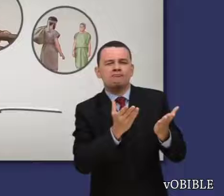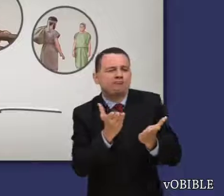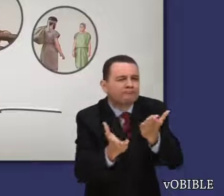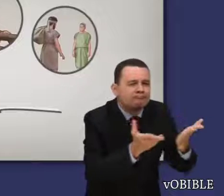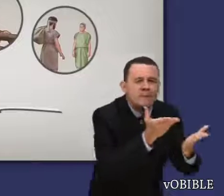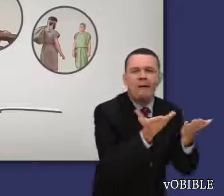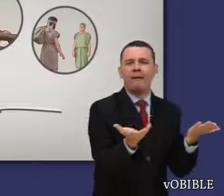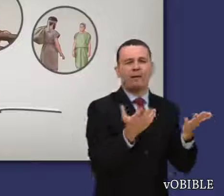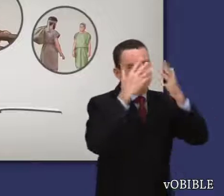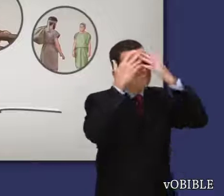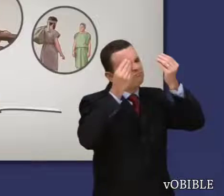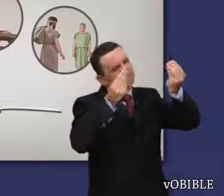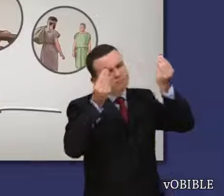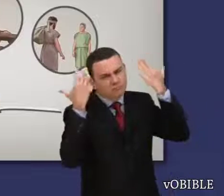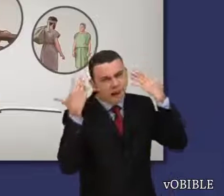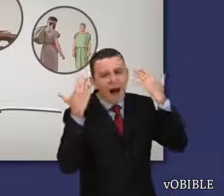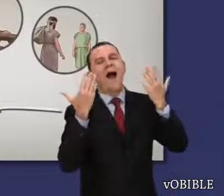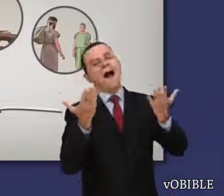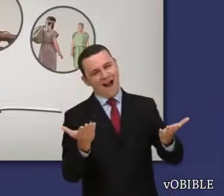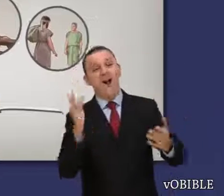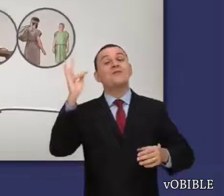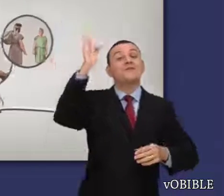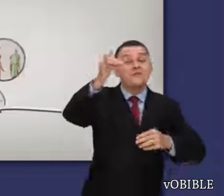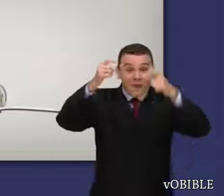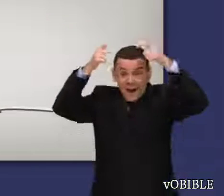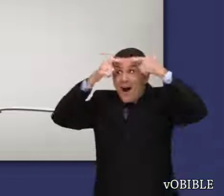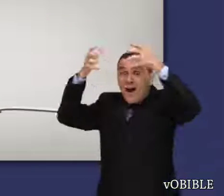ser qualidades de todos os que querem herdar o reino de Deus.